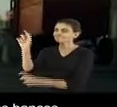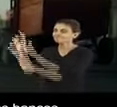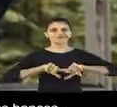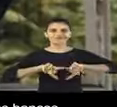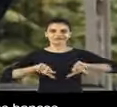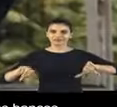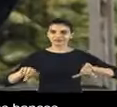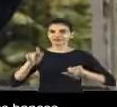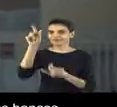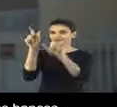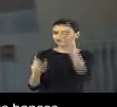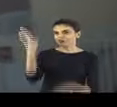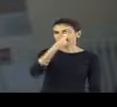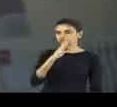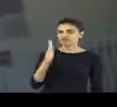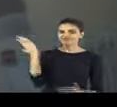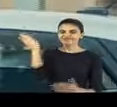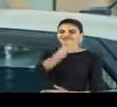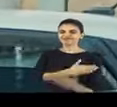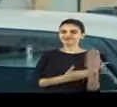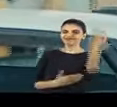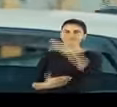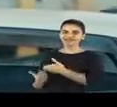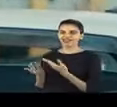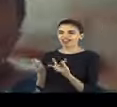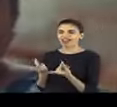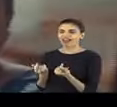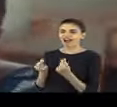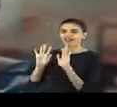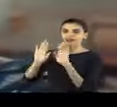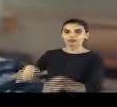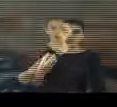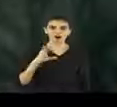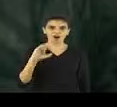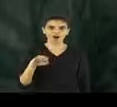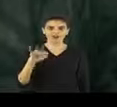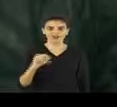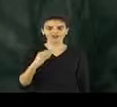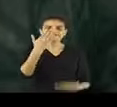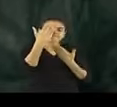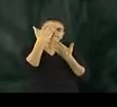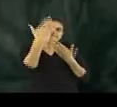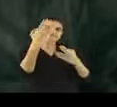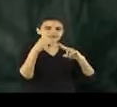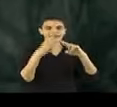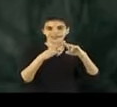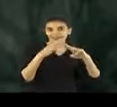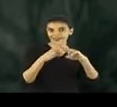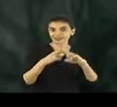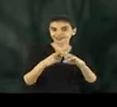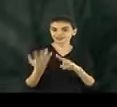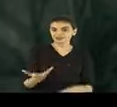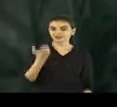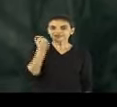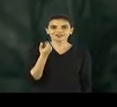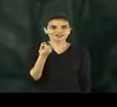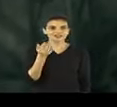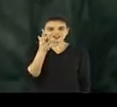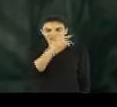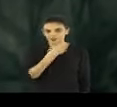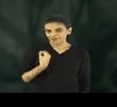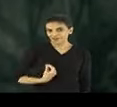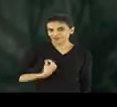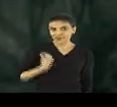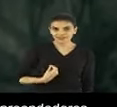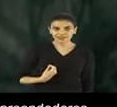brasileiros, invisíveis para os outros bancos, terem uma conta para chamar de sua. Graças ao Caixa Tem, O dinheiro chegou e